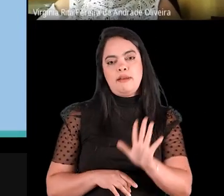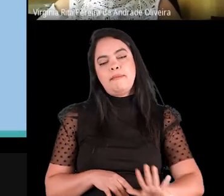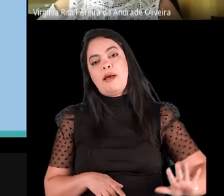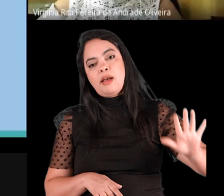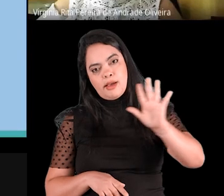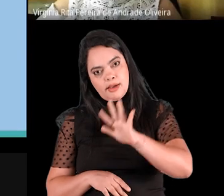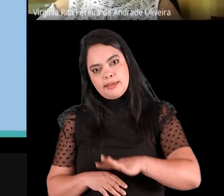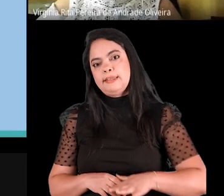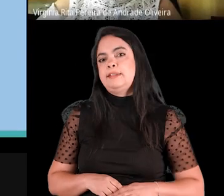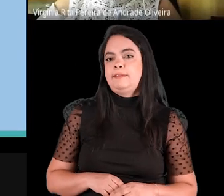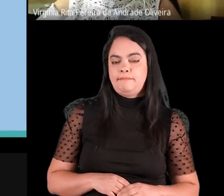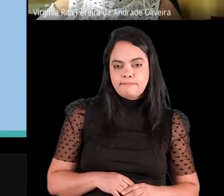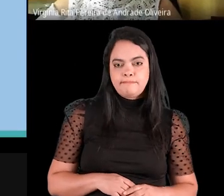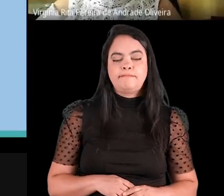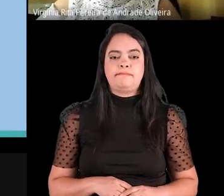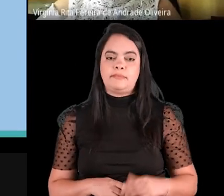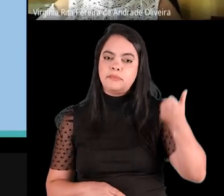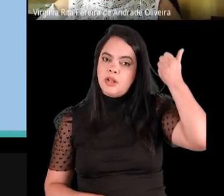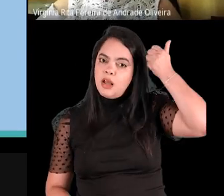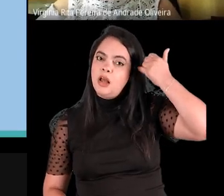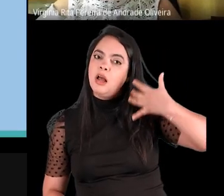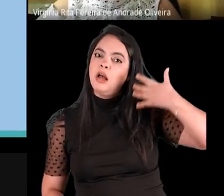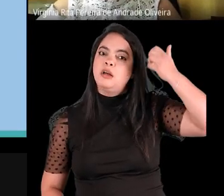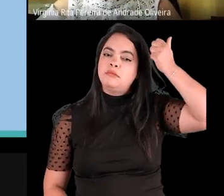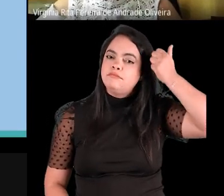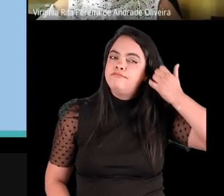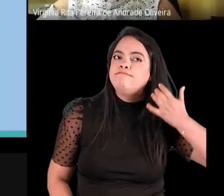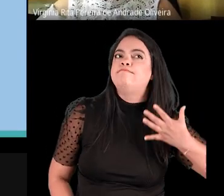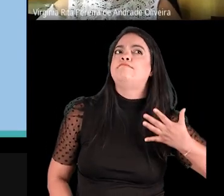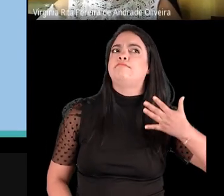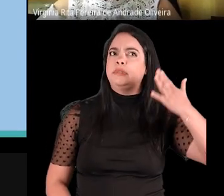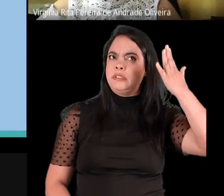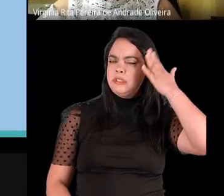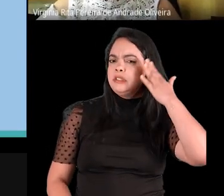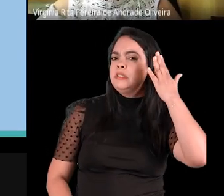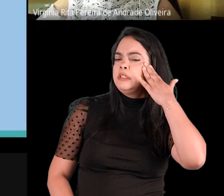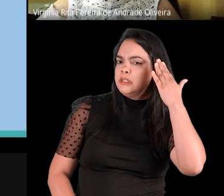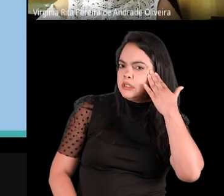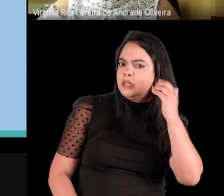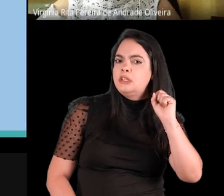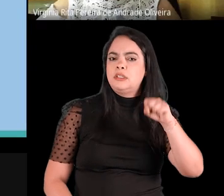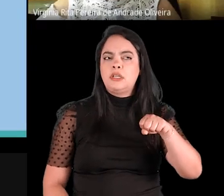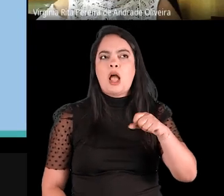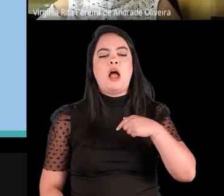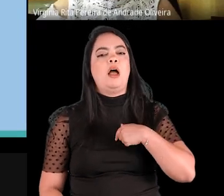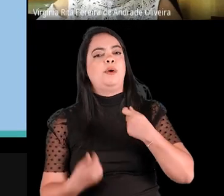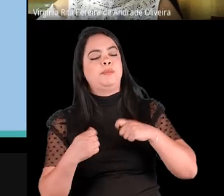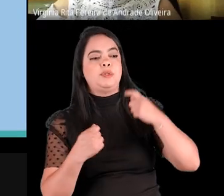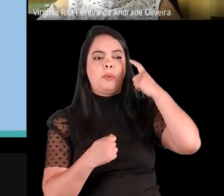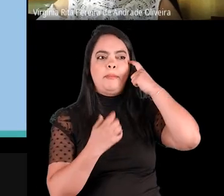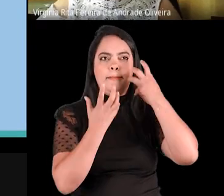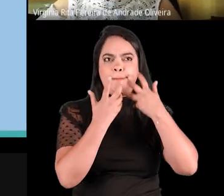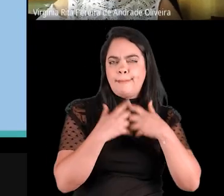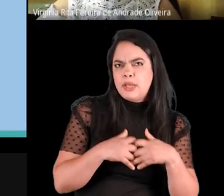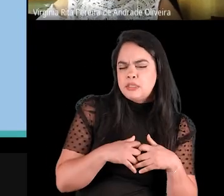né? Embora a audiodescrição ajude na compreensão, eu tenho que entender que se eu estou pensando que é para